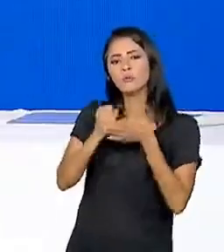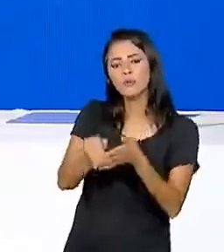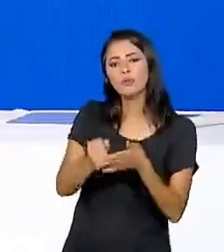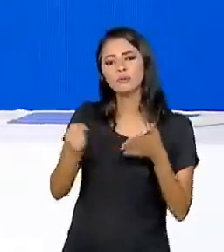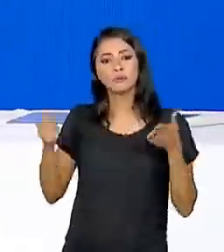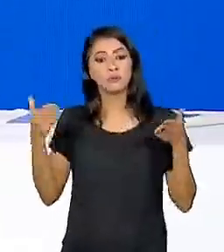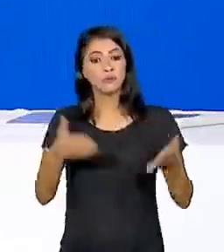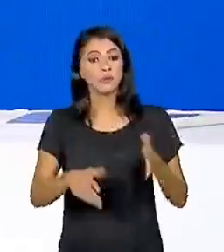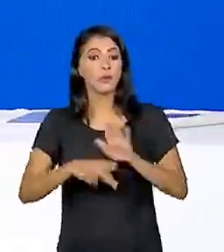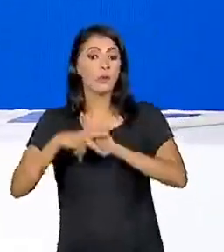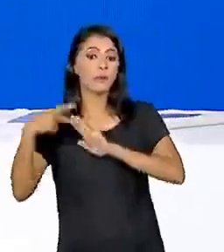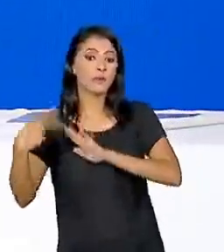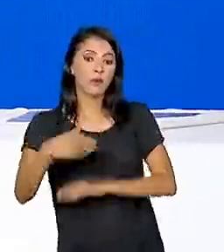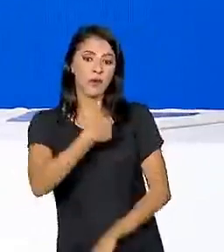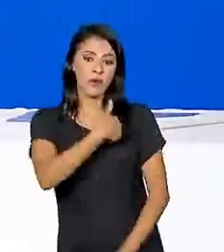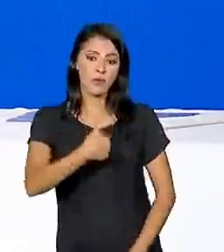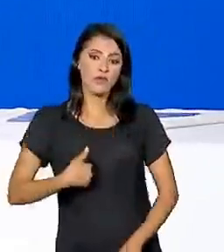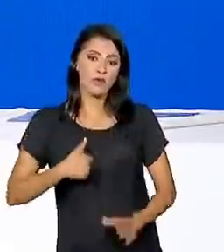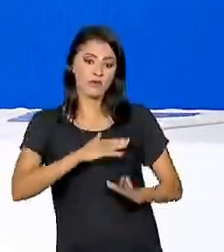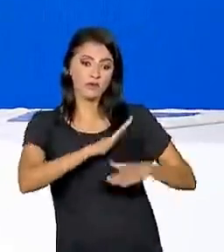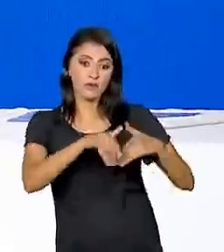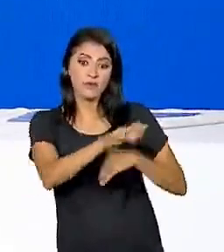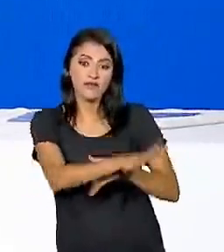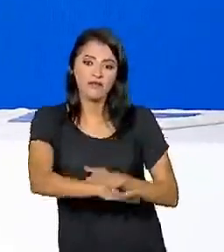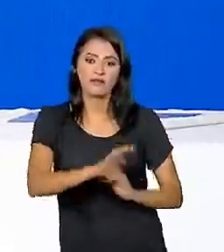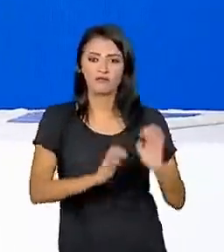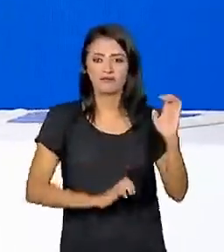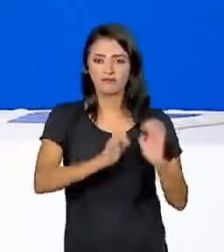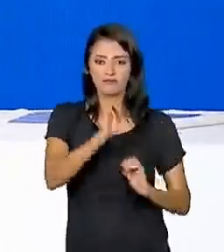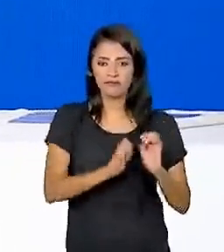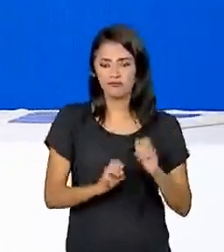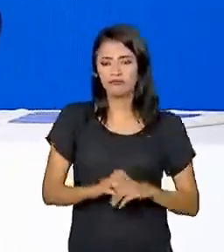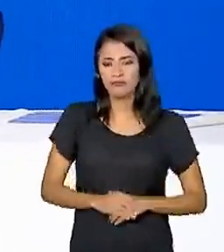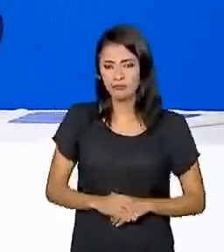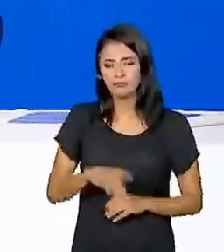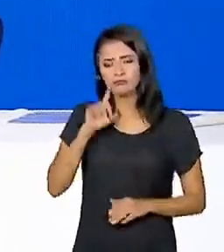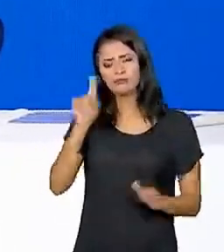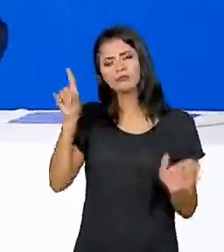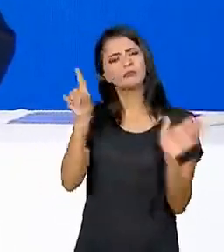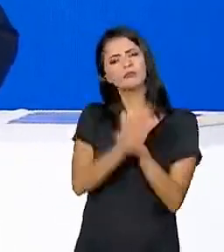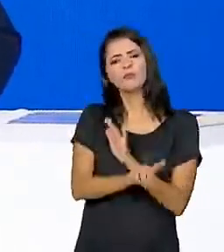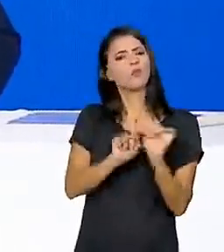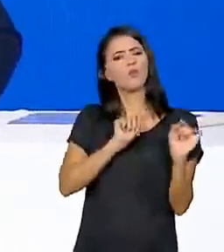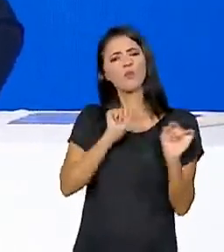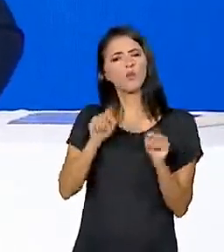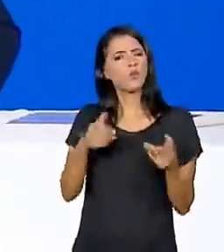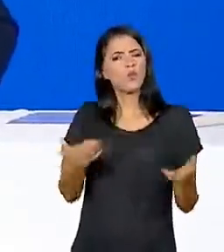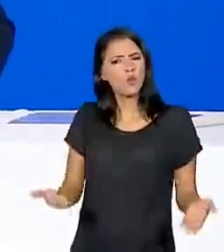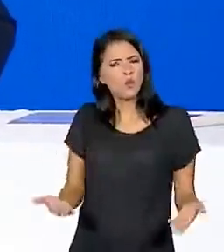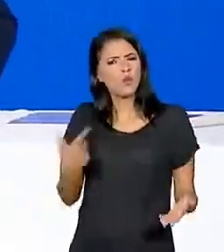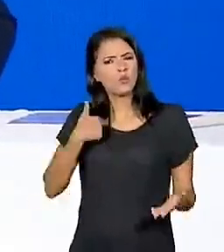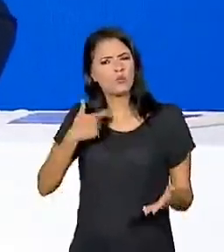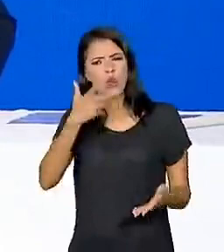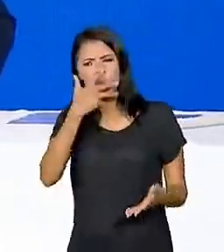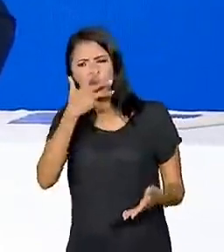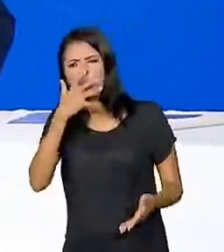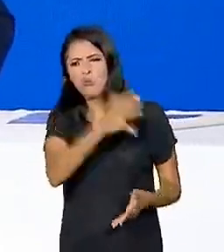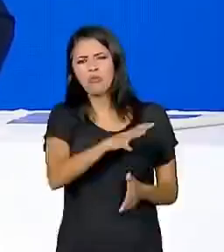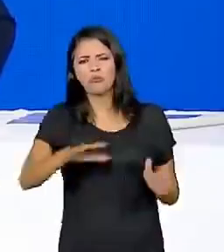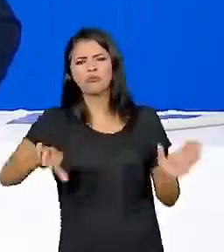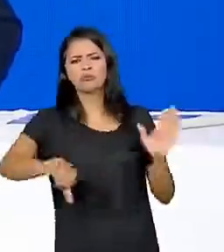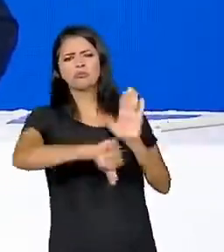e participação do governo no desenvolvimento industrial, questionando, quando não,